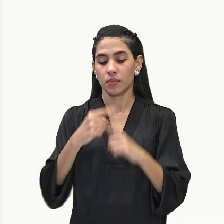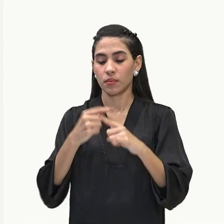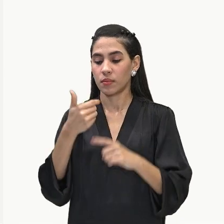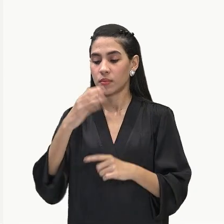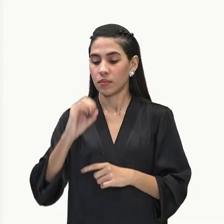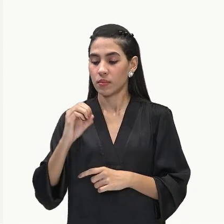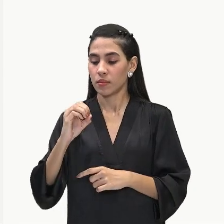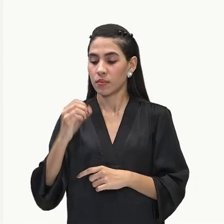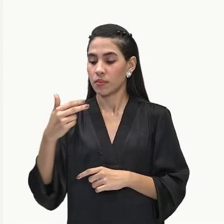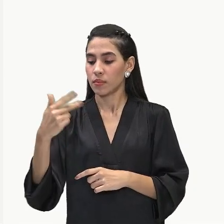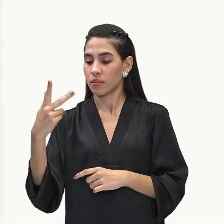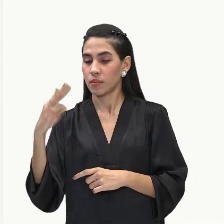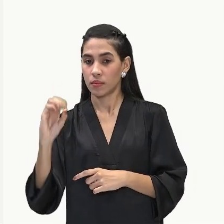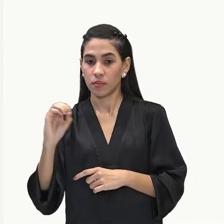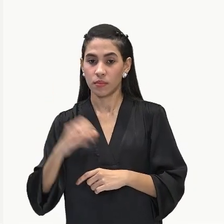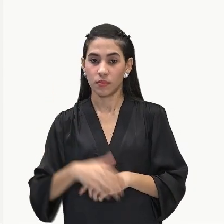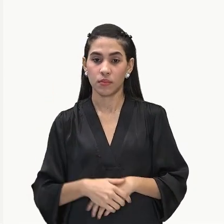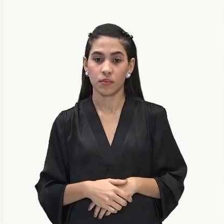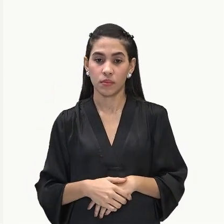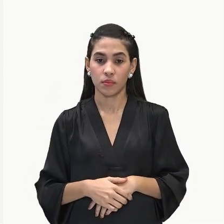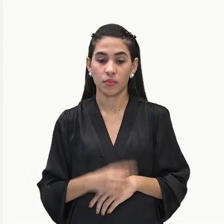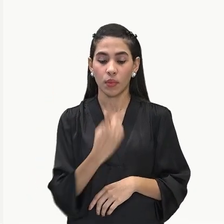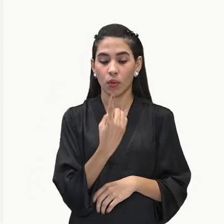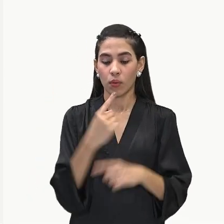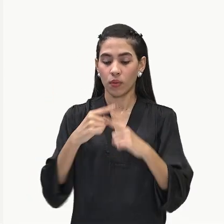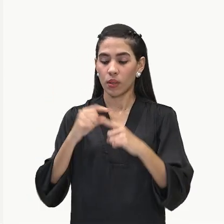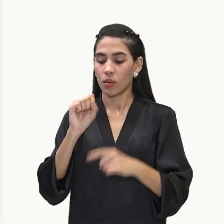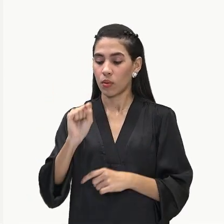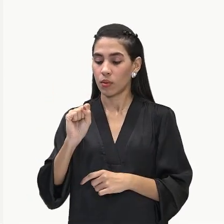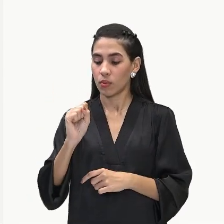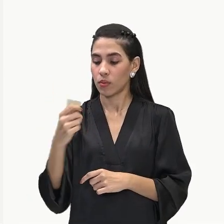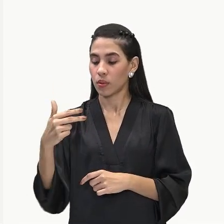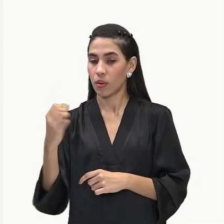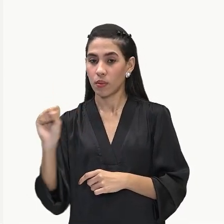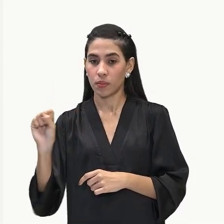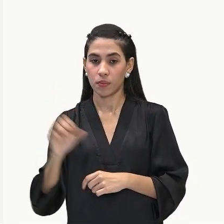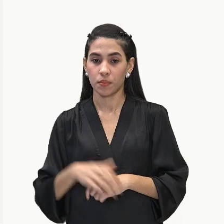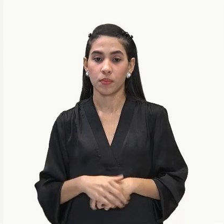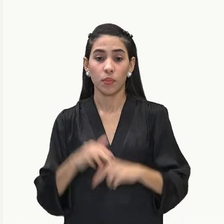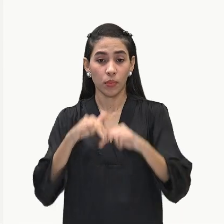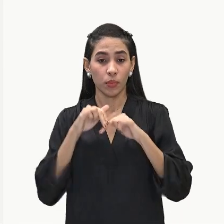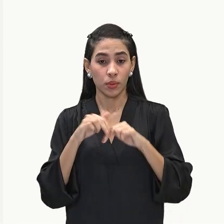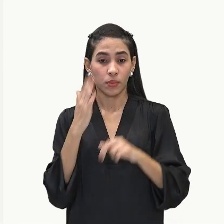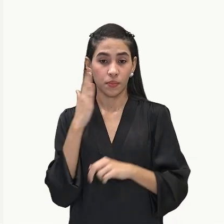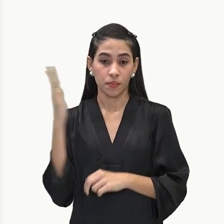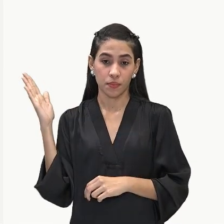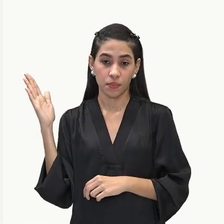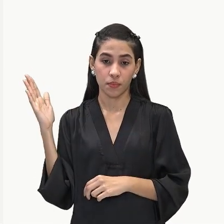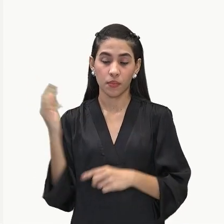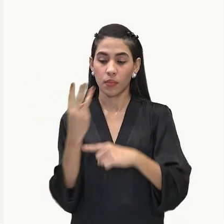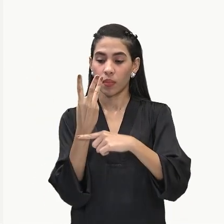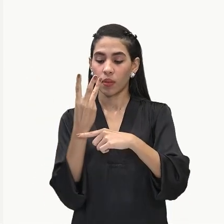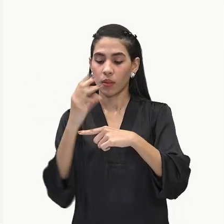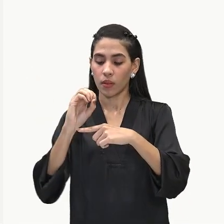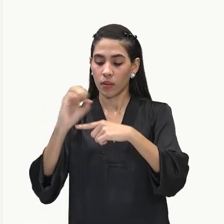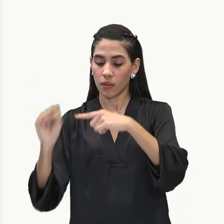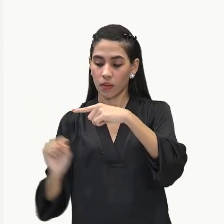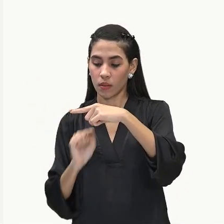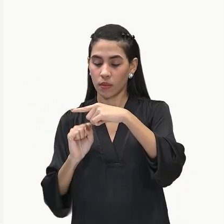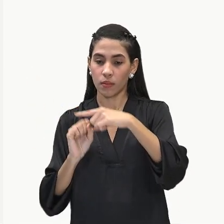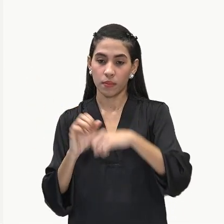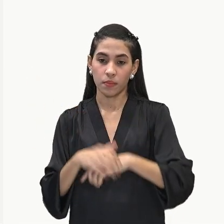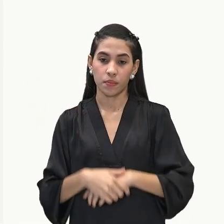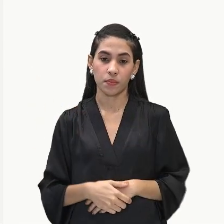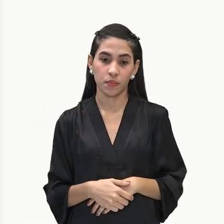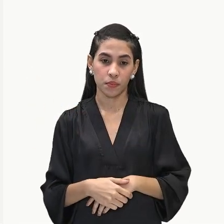10, 30, 1 vezes 8, 8. Por isso que aqui ficou 30 sobre 8, igual a